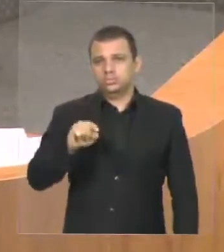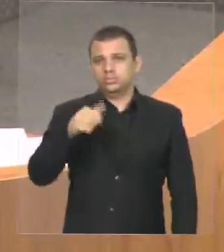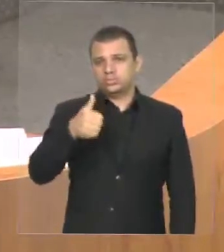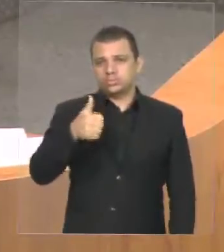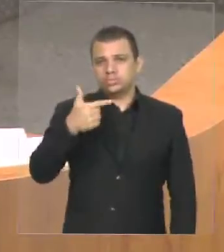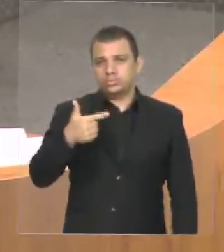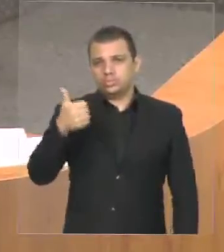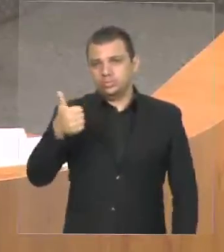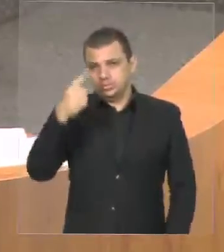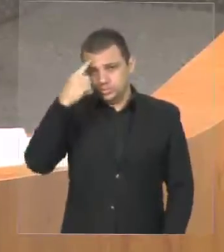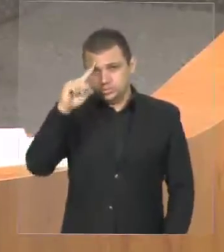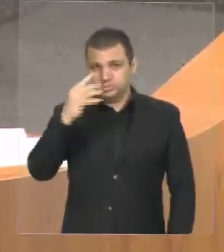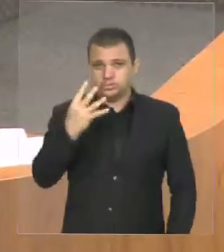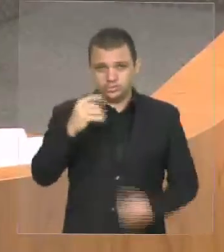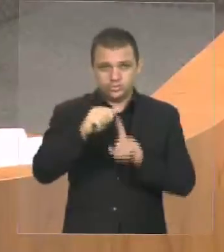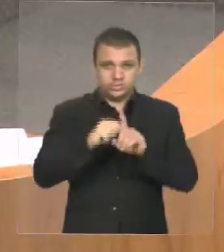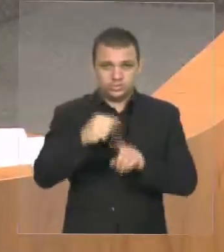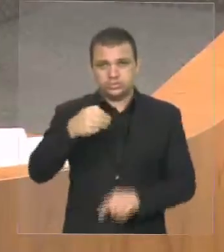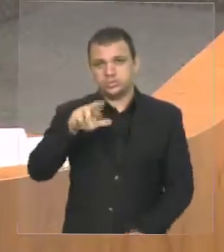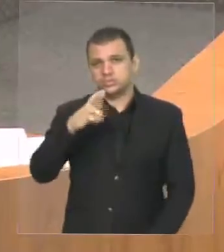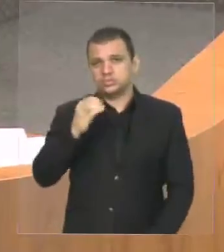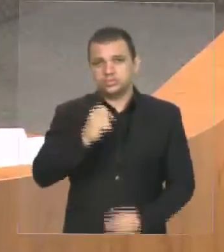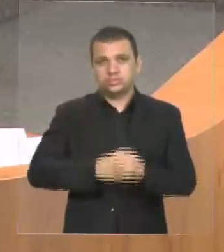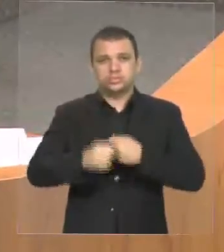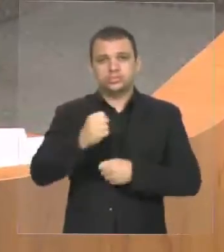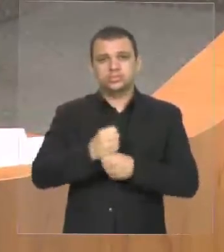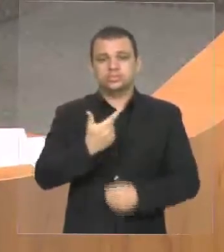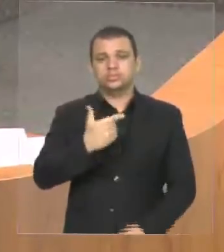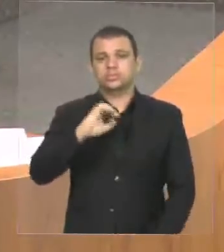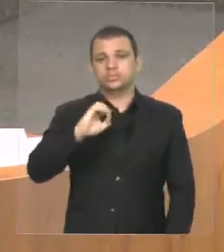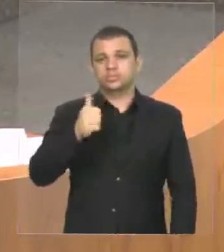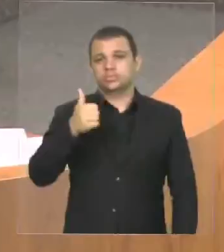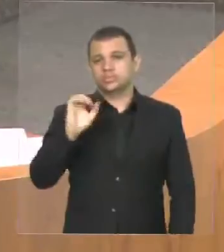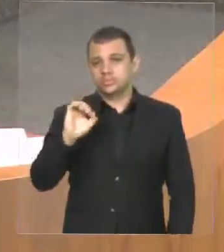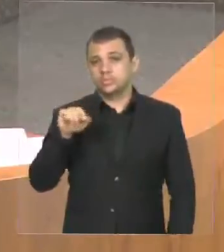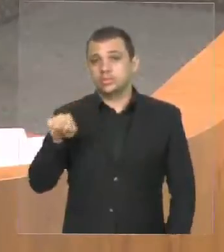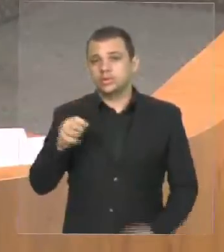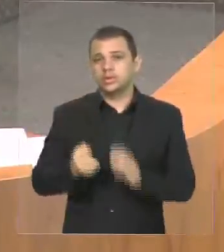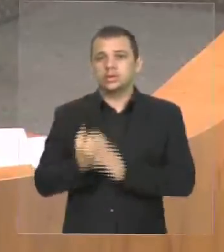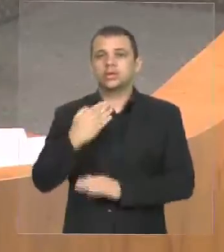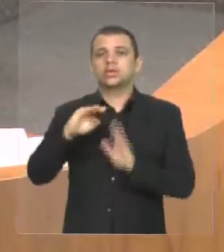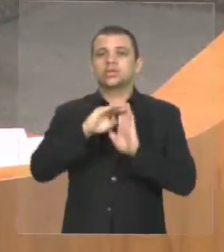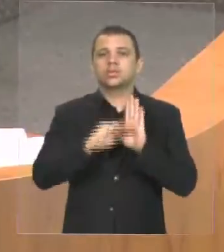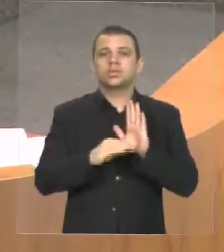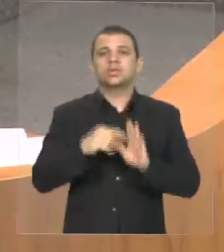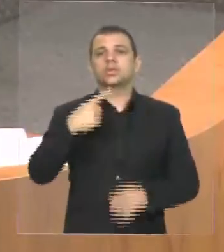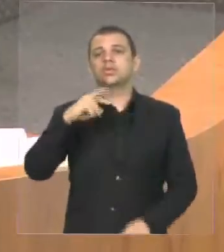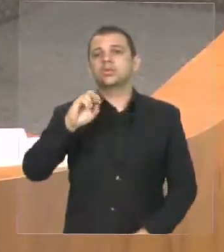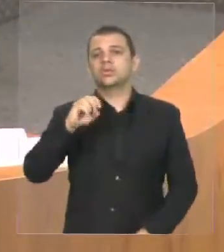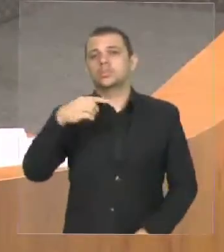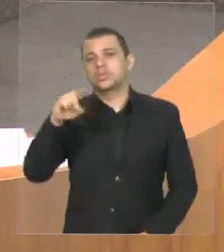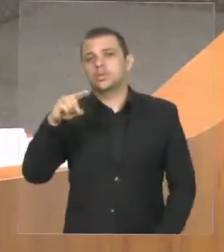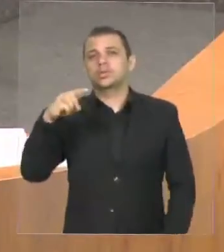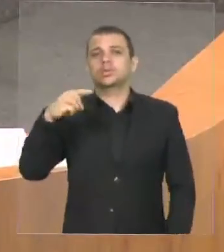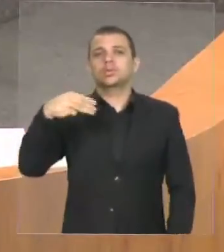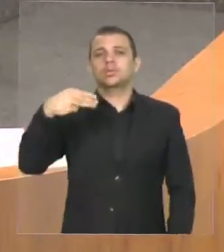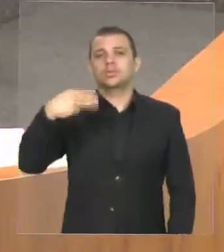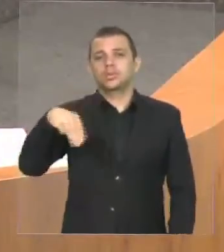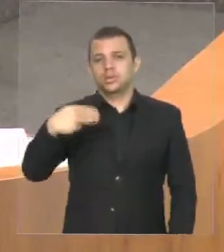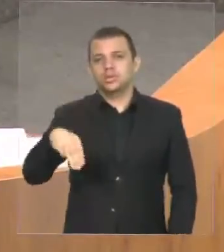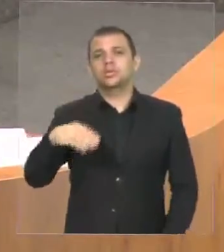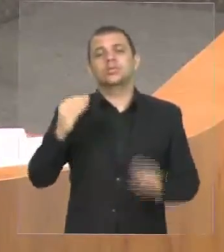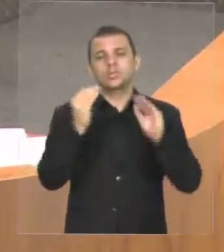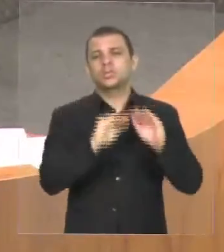9.121, de 4 de março de 2010. Era que criou o programa Pro Maranhão. Está no site da Assembleia